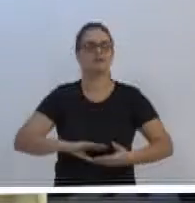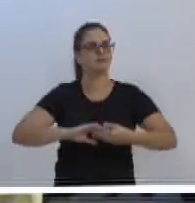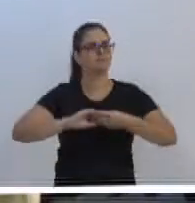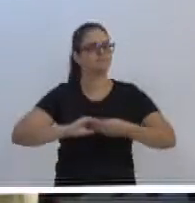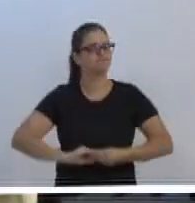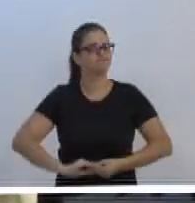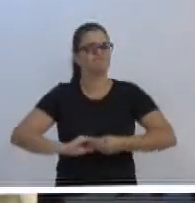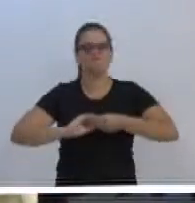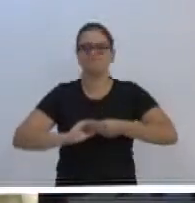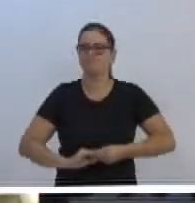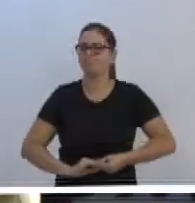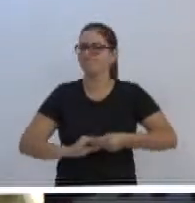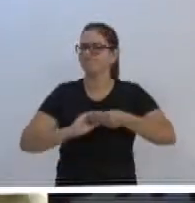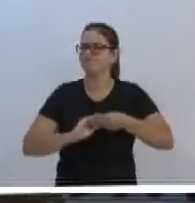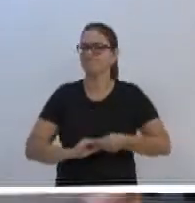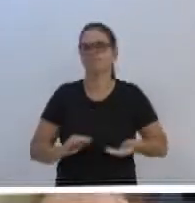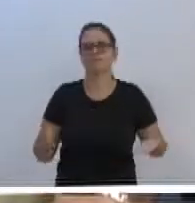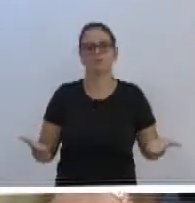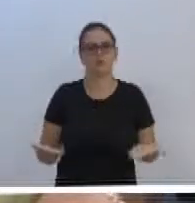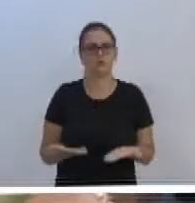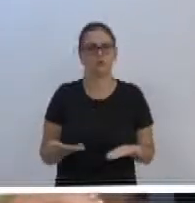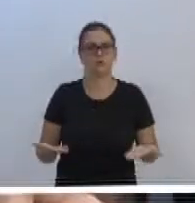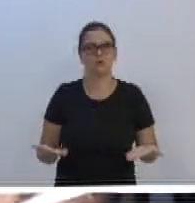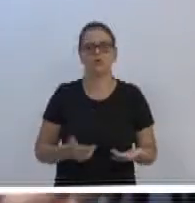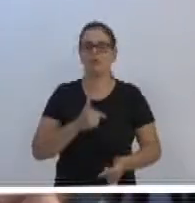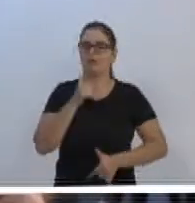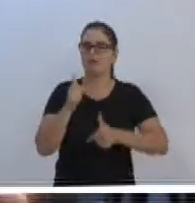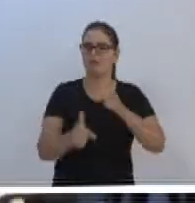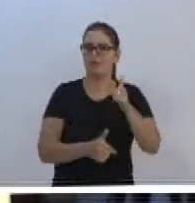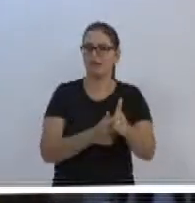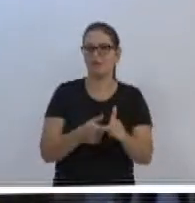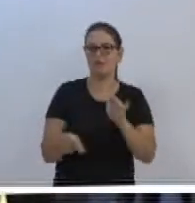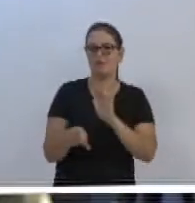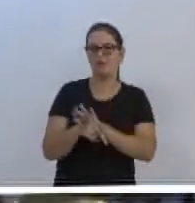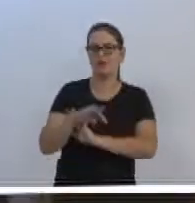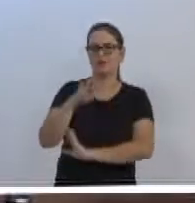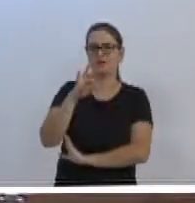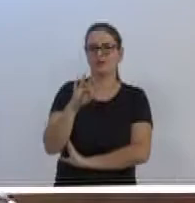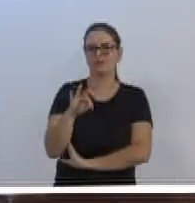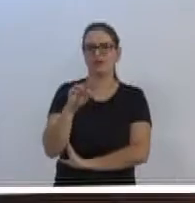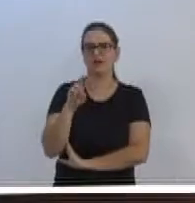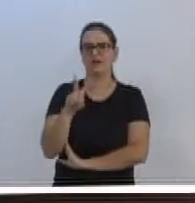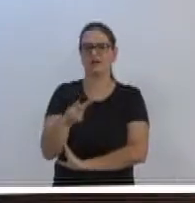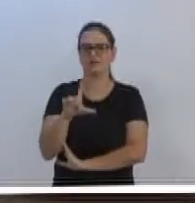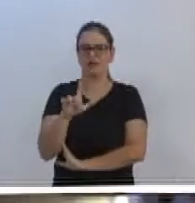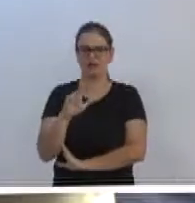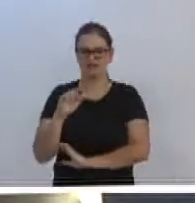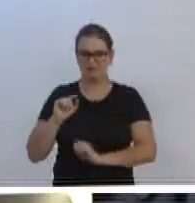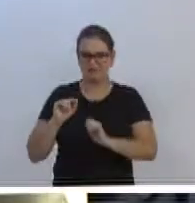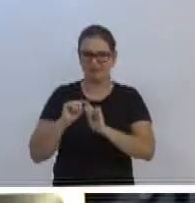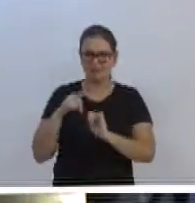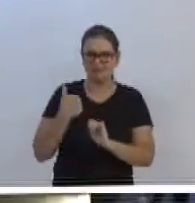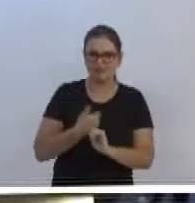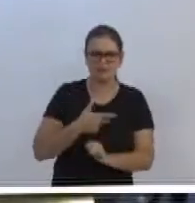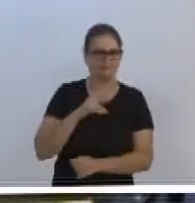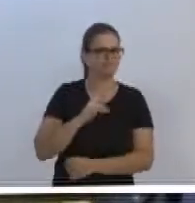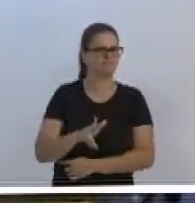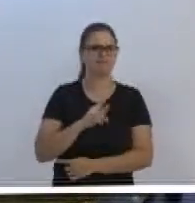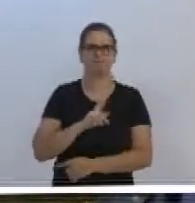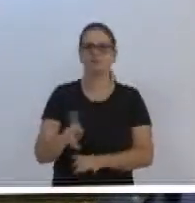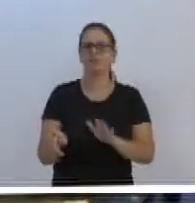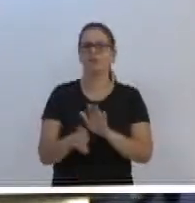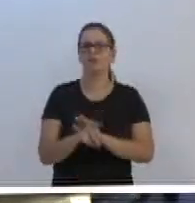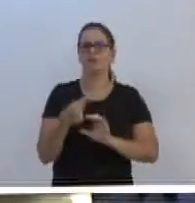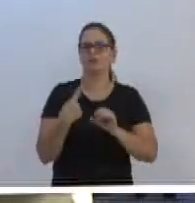brilhante nesta tarde o trabalho que a tv ele faz não para nós vereadores para a cidade de blumenau